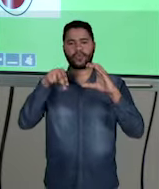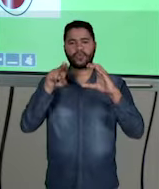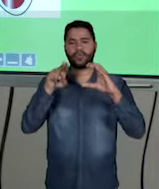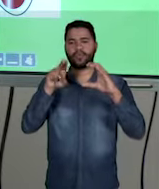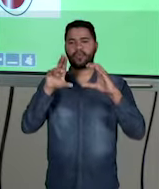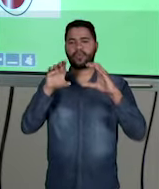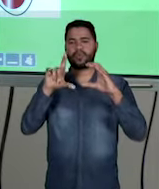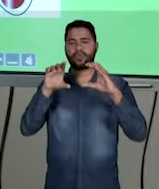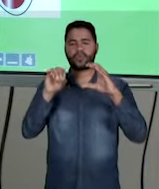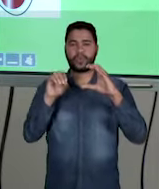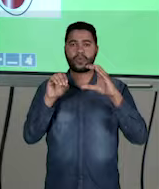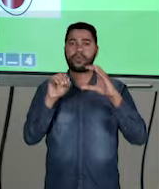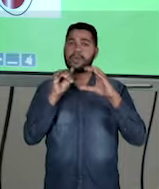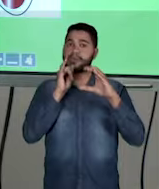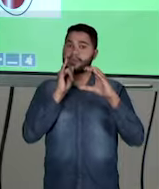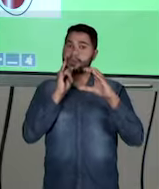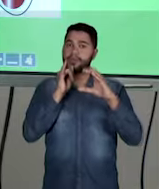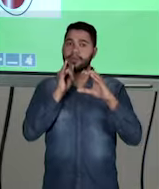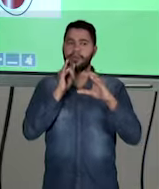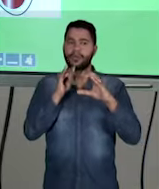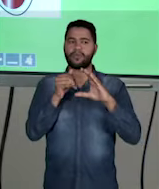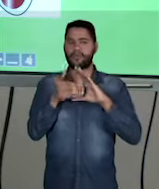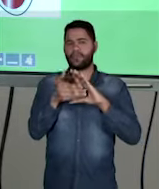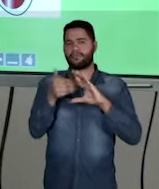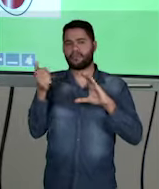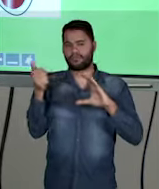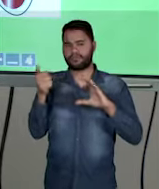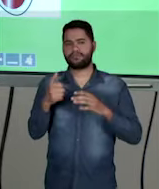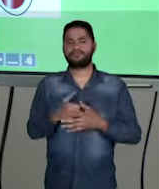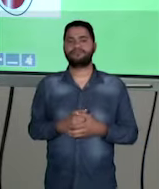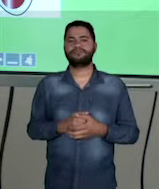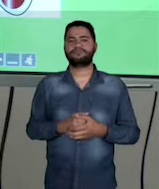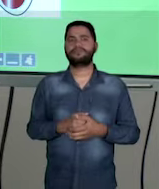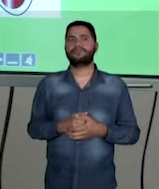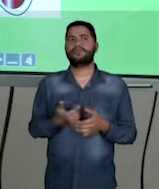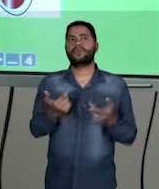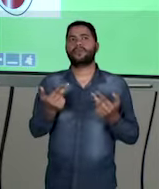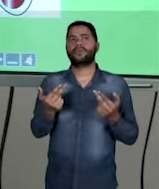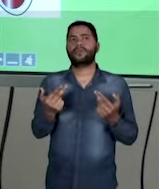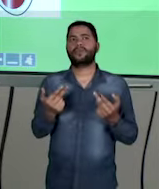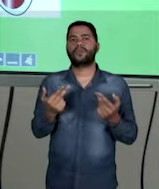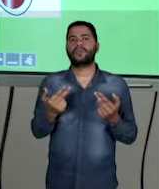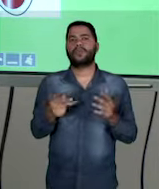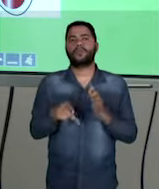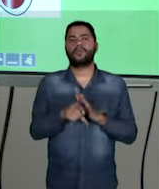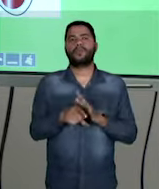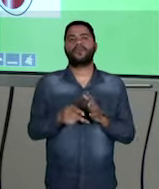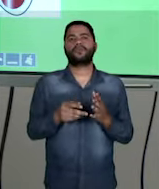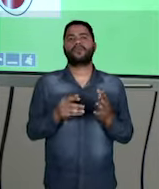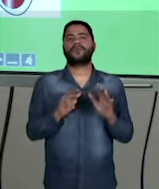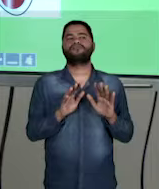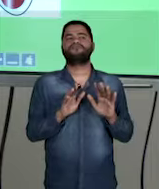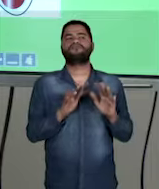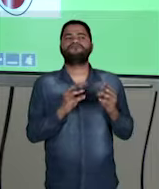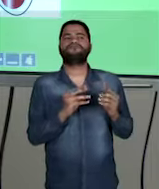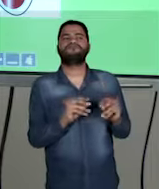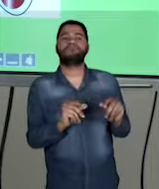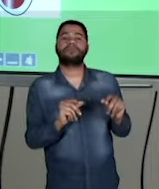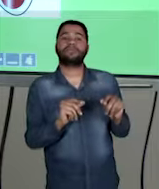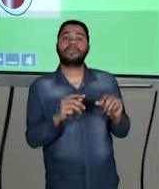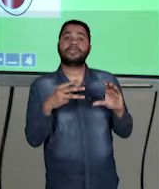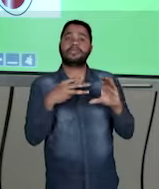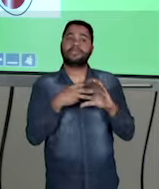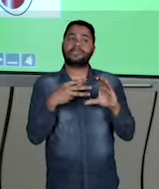um processo na qual o núcleo é excluído. Então, é como se ela fosse um vestígio celular. São